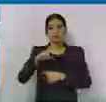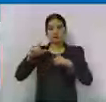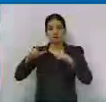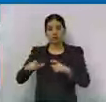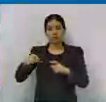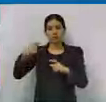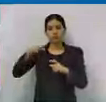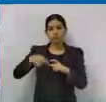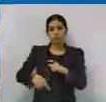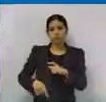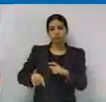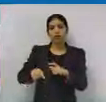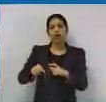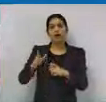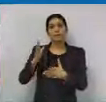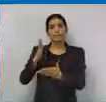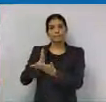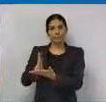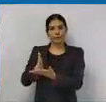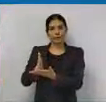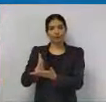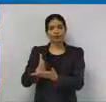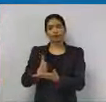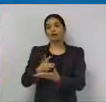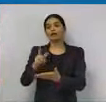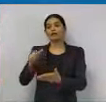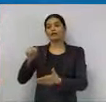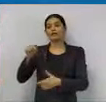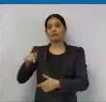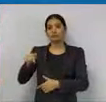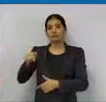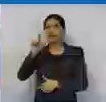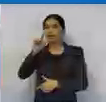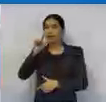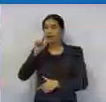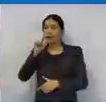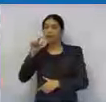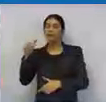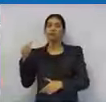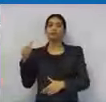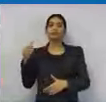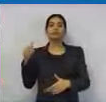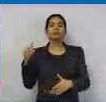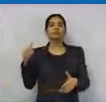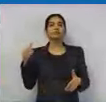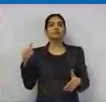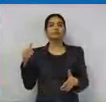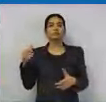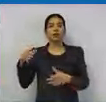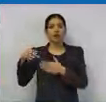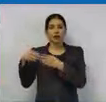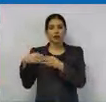transferir a água do Bolonha para o abastecimento mais perpétuo para esses pontos.